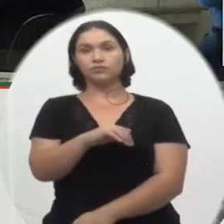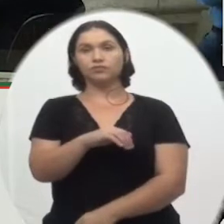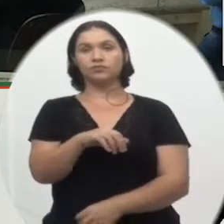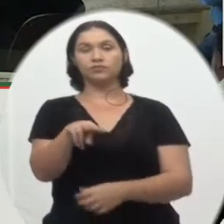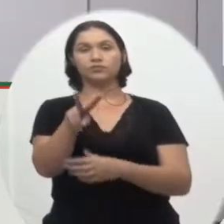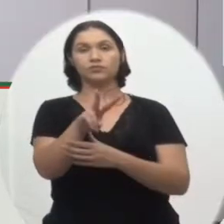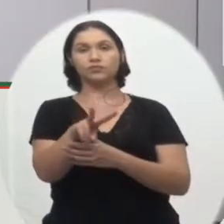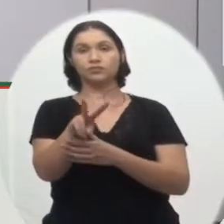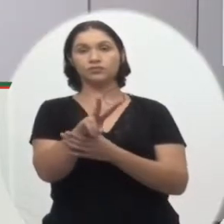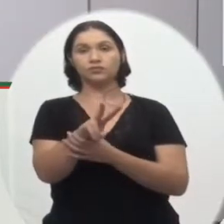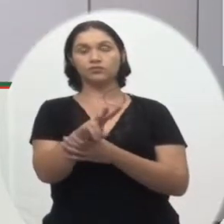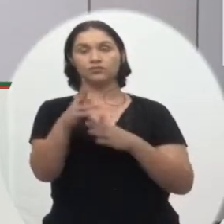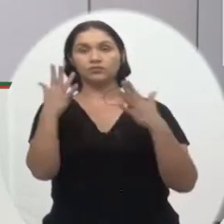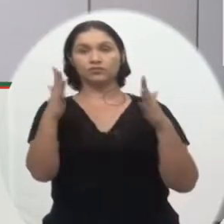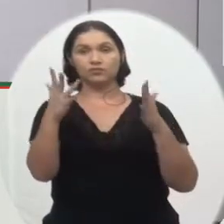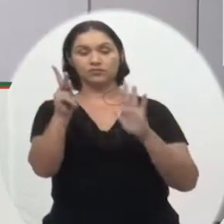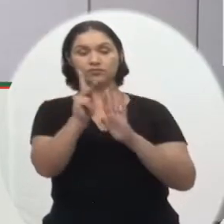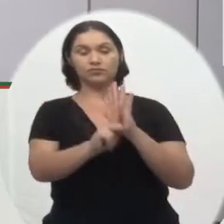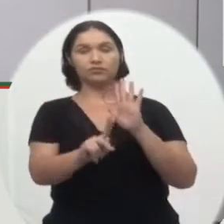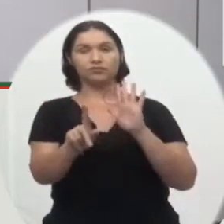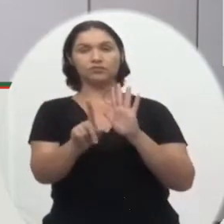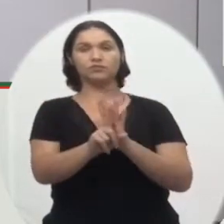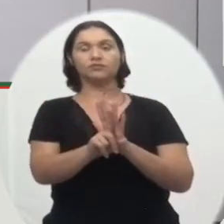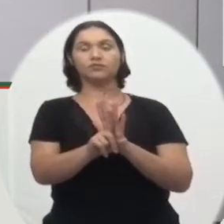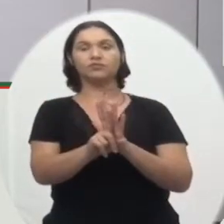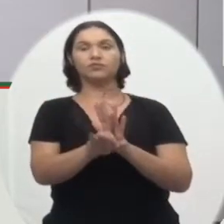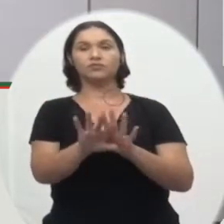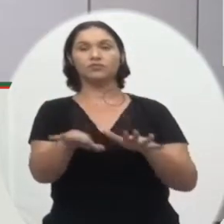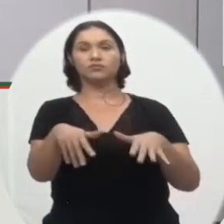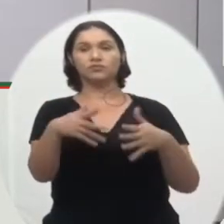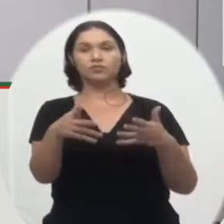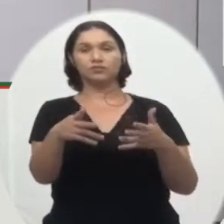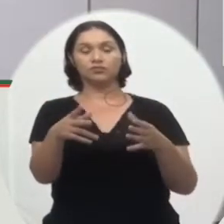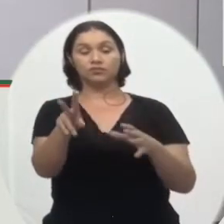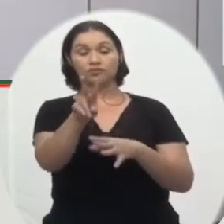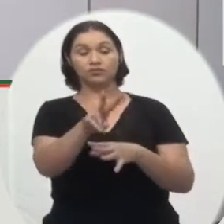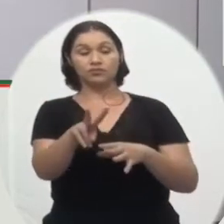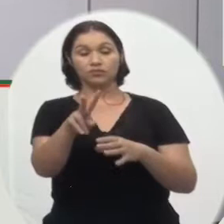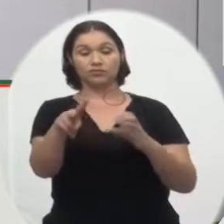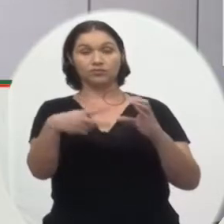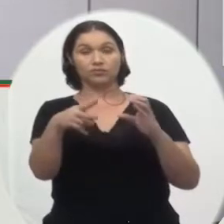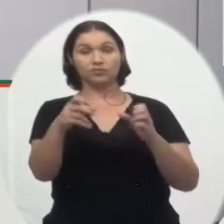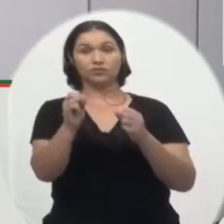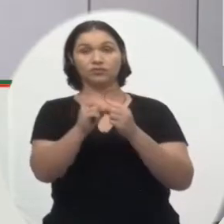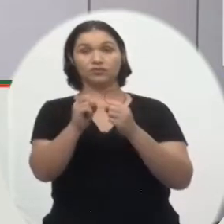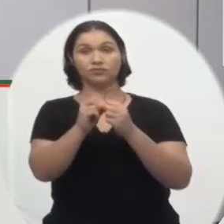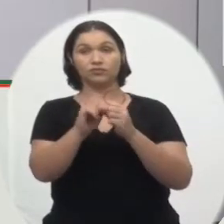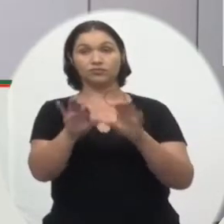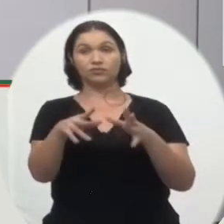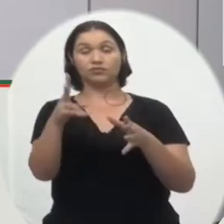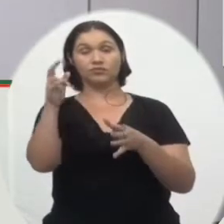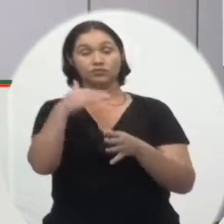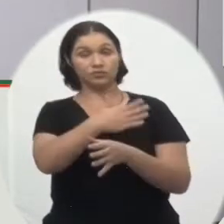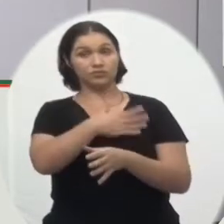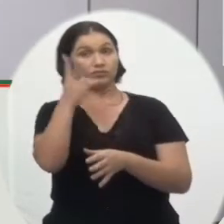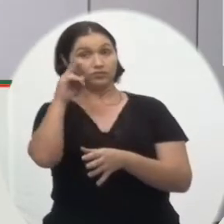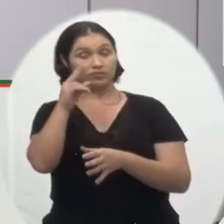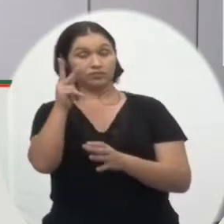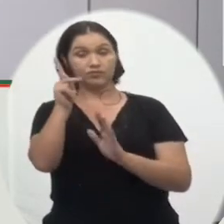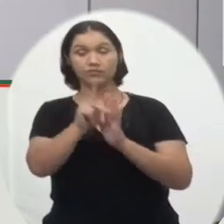Vereador, parabéns pelo projeto. Esse é um projeto da Casa dos Vereadores. Eu só gostaria de lembrar que esse projeto existia